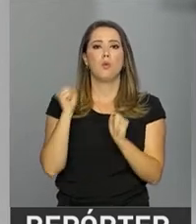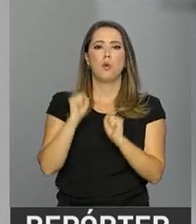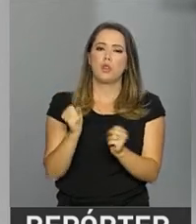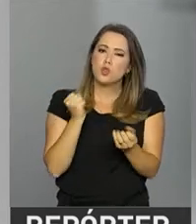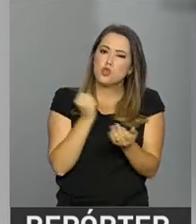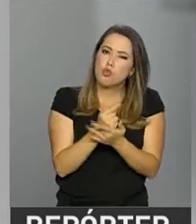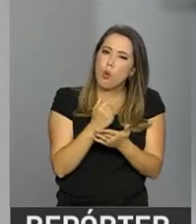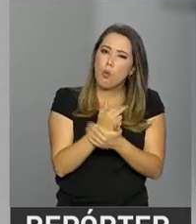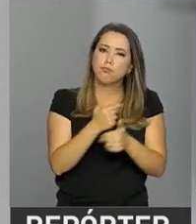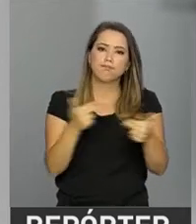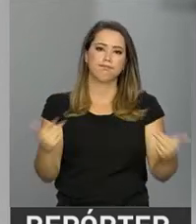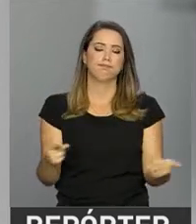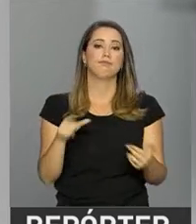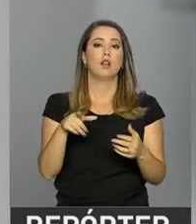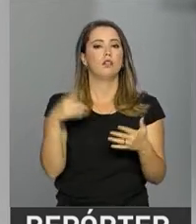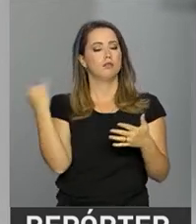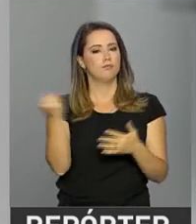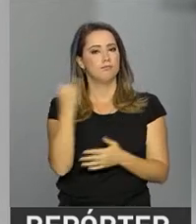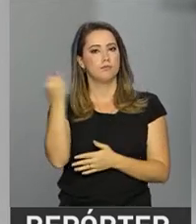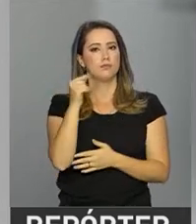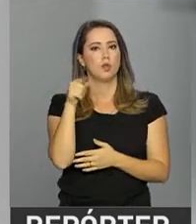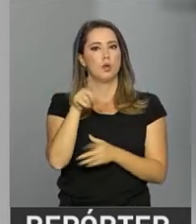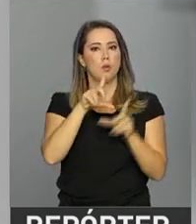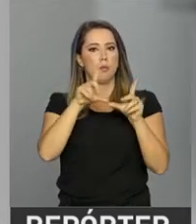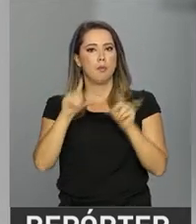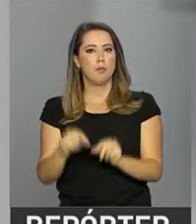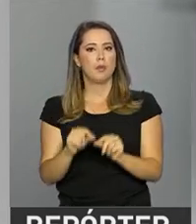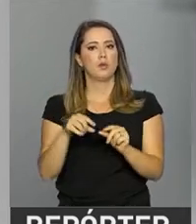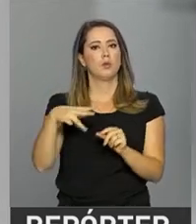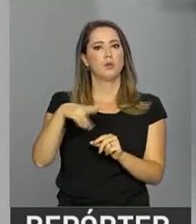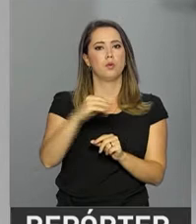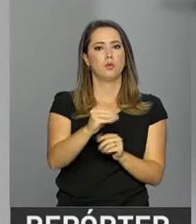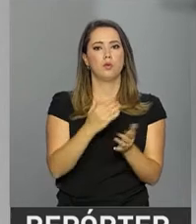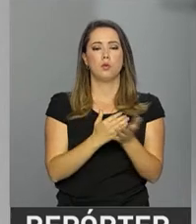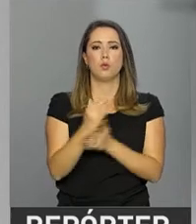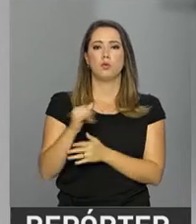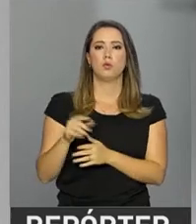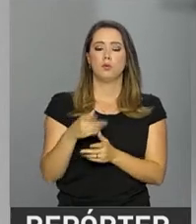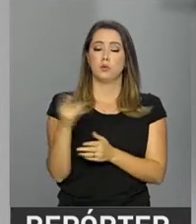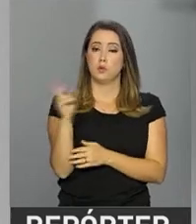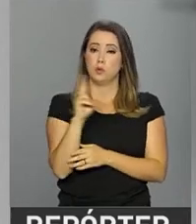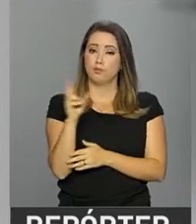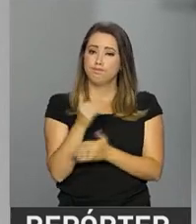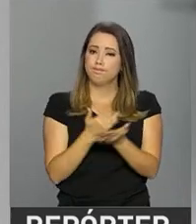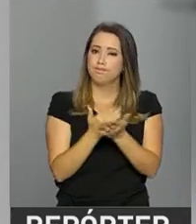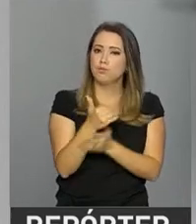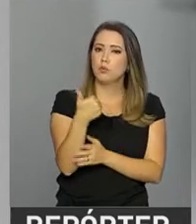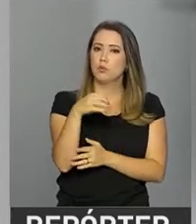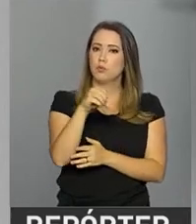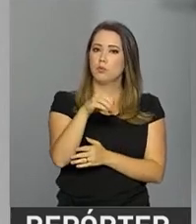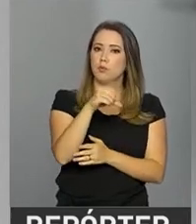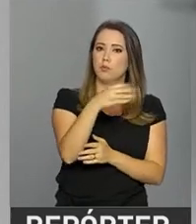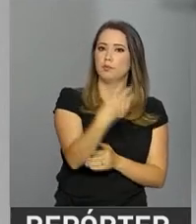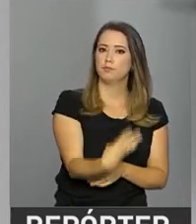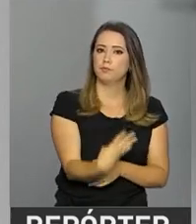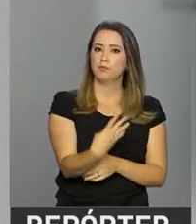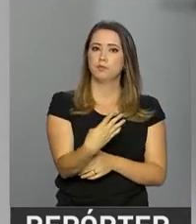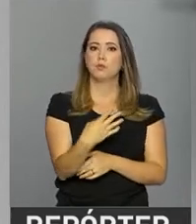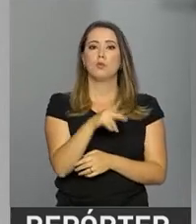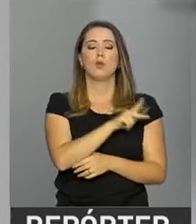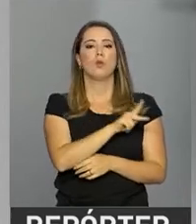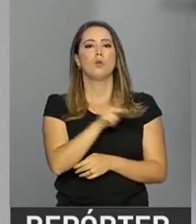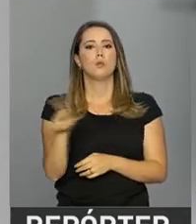compra. Ele destacou que o índice foi o menor para um mês de março desde a implantação do Plano Real em 1994.